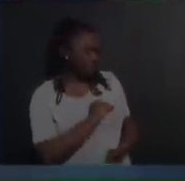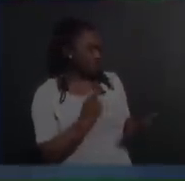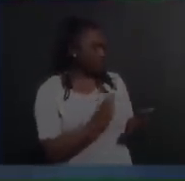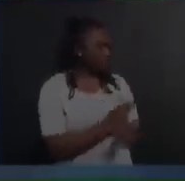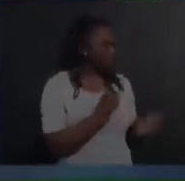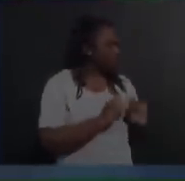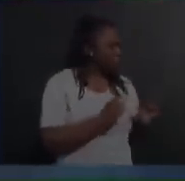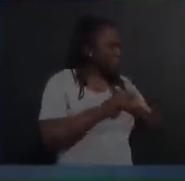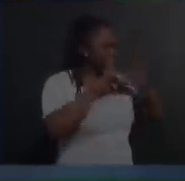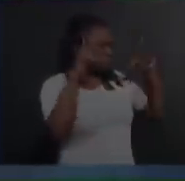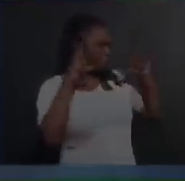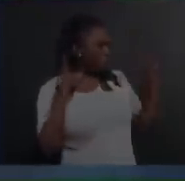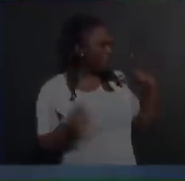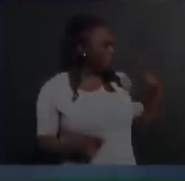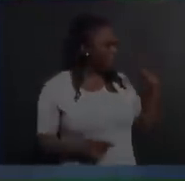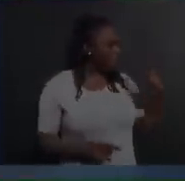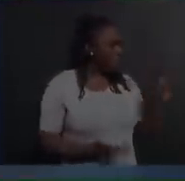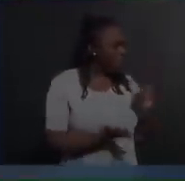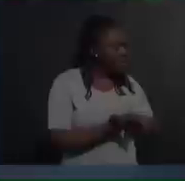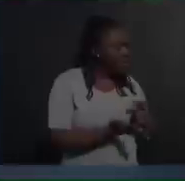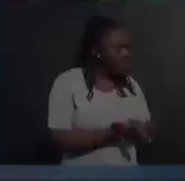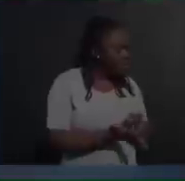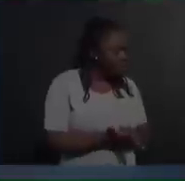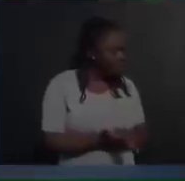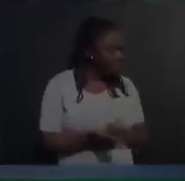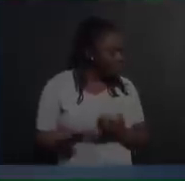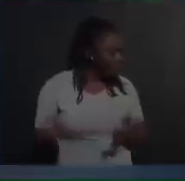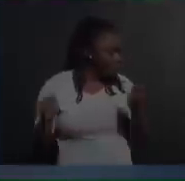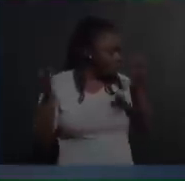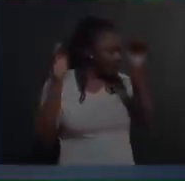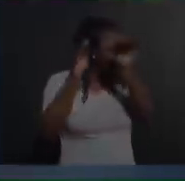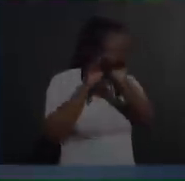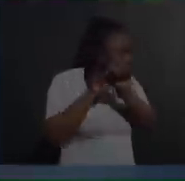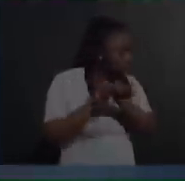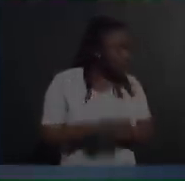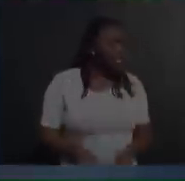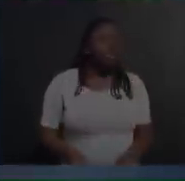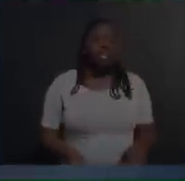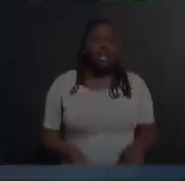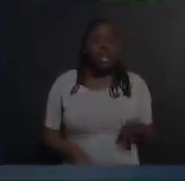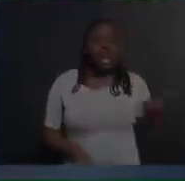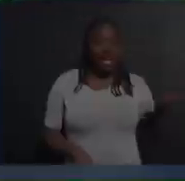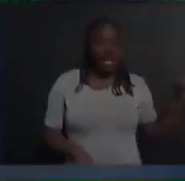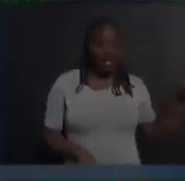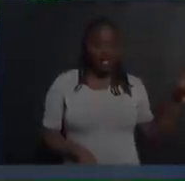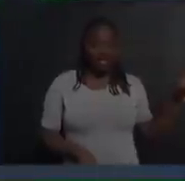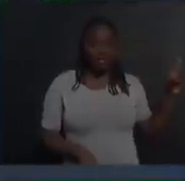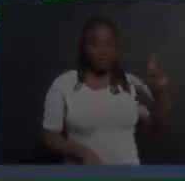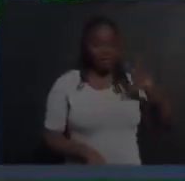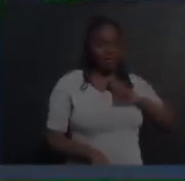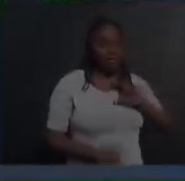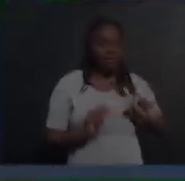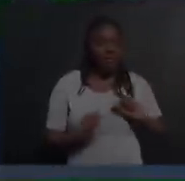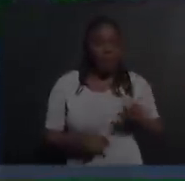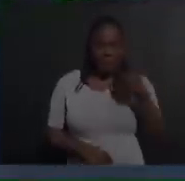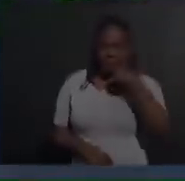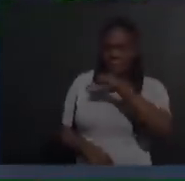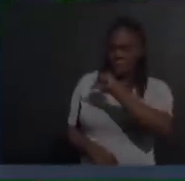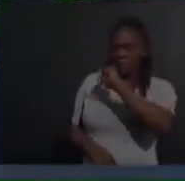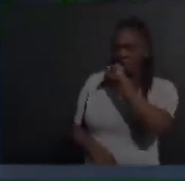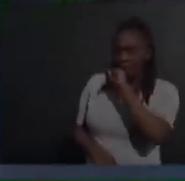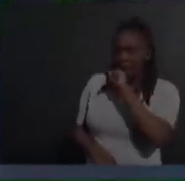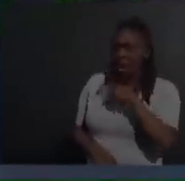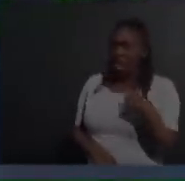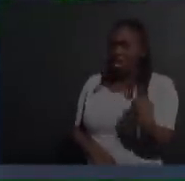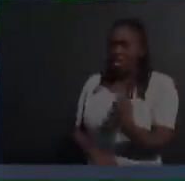existe, não, acordar 3:30 da manhã para poder andar de balão. E aí sabe o que eles me responderam? Mãe, nós estamos